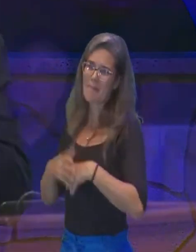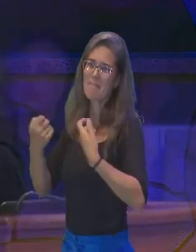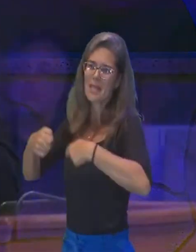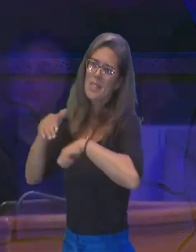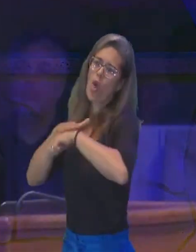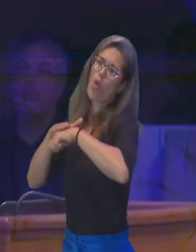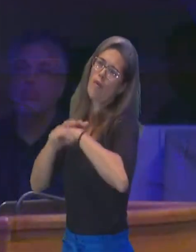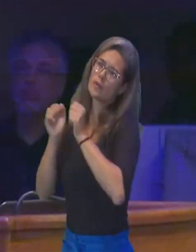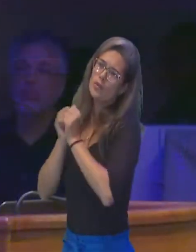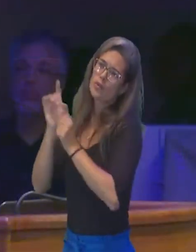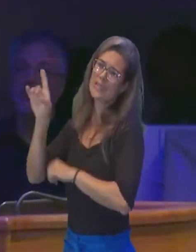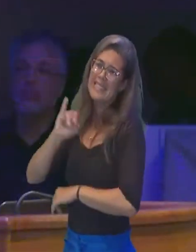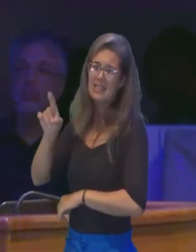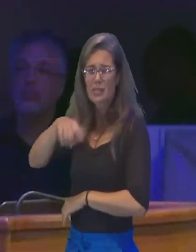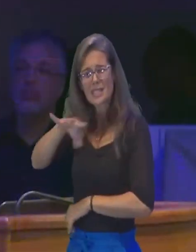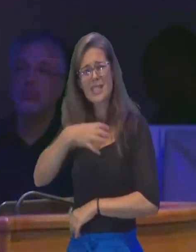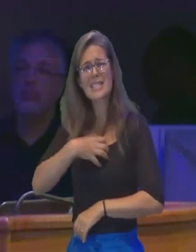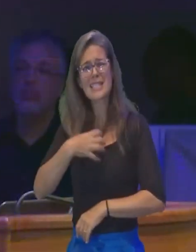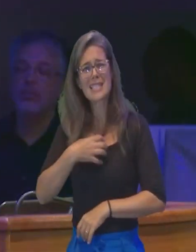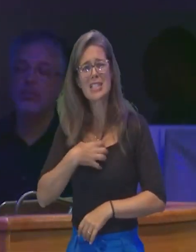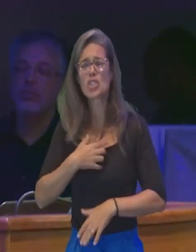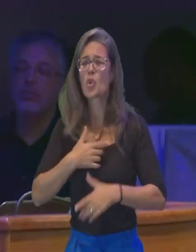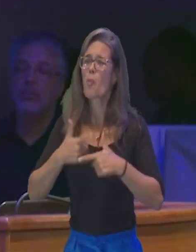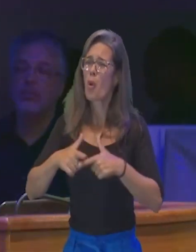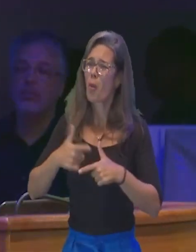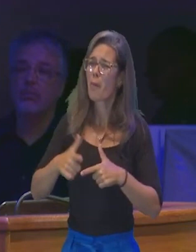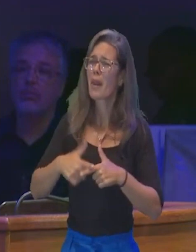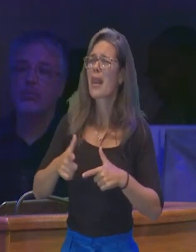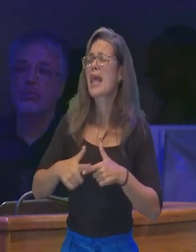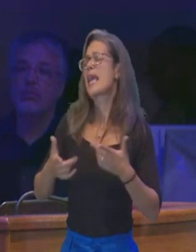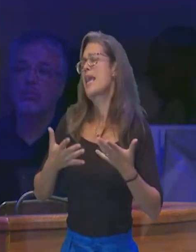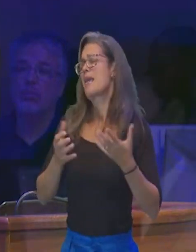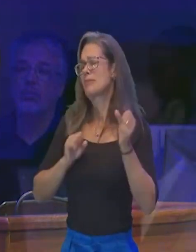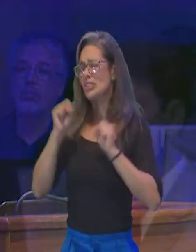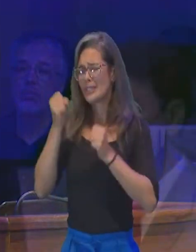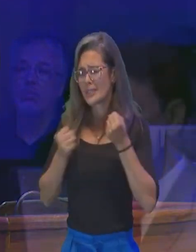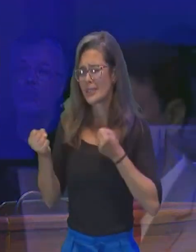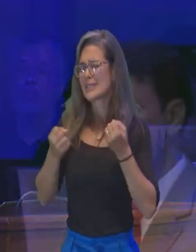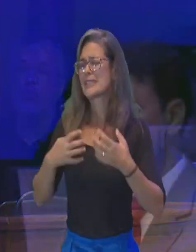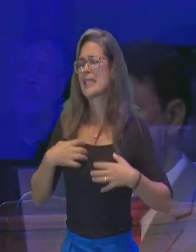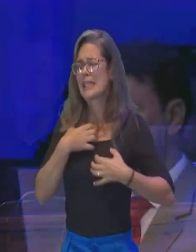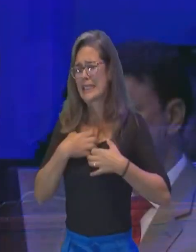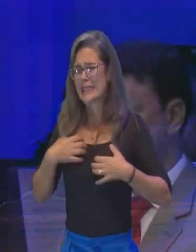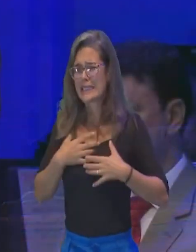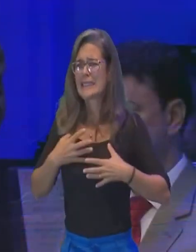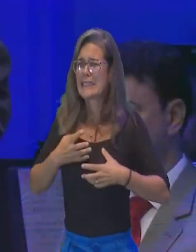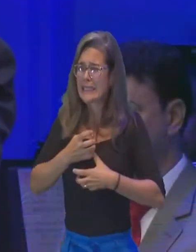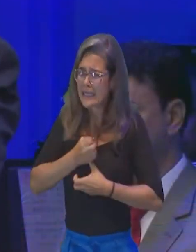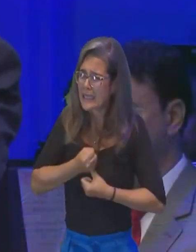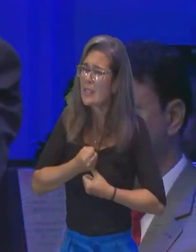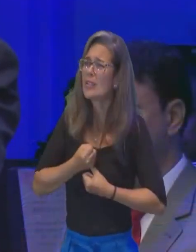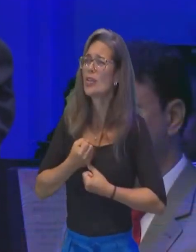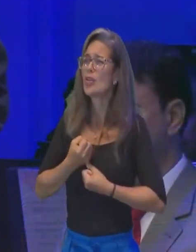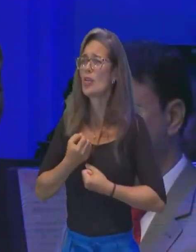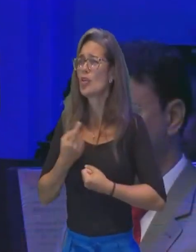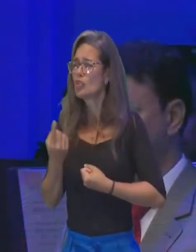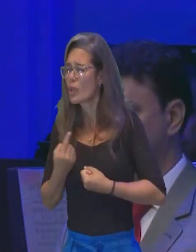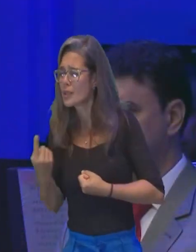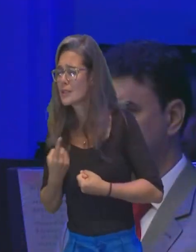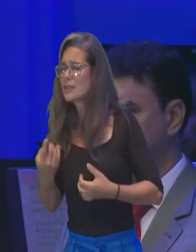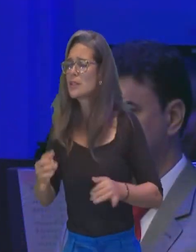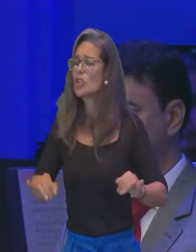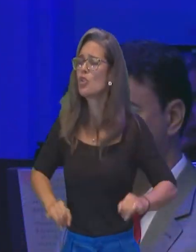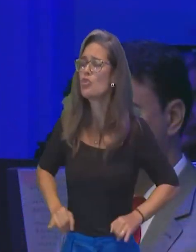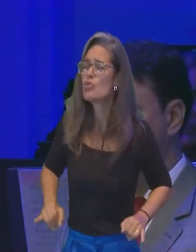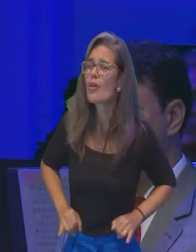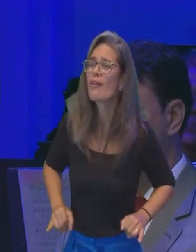sentimental, emocional e espiritual, queridos. Mas que coisa maravilhosa, percebam aqui, Fugir